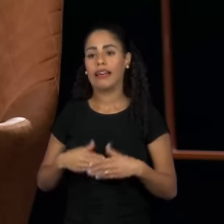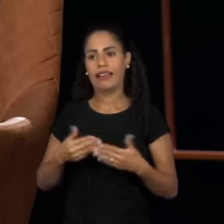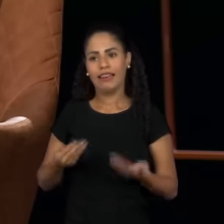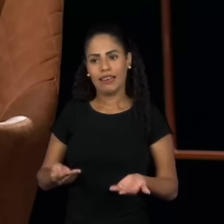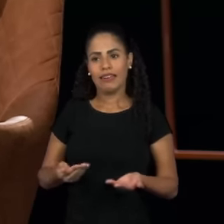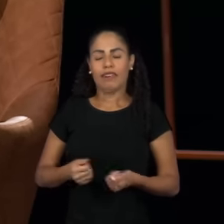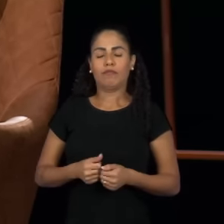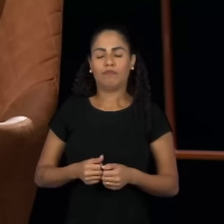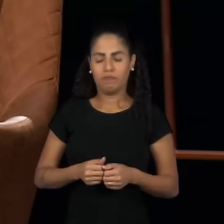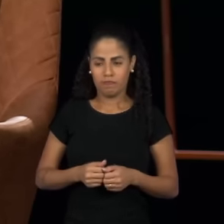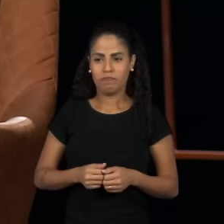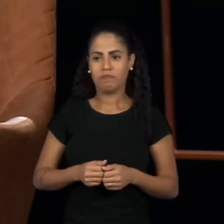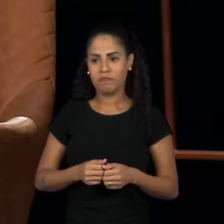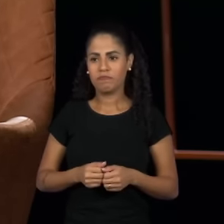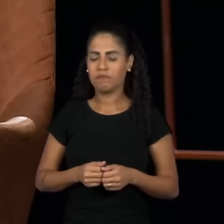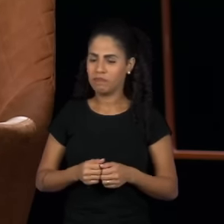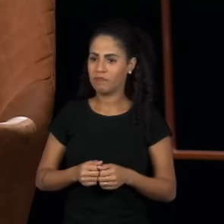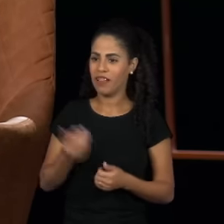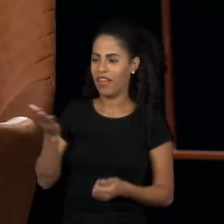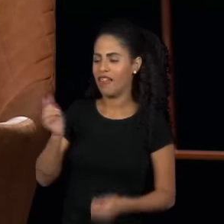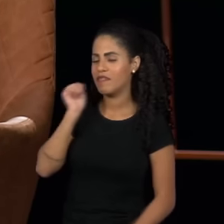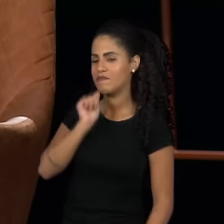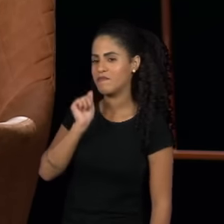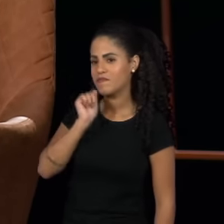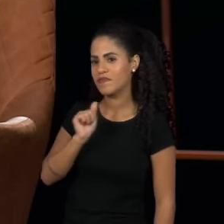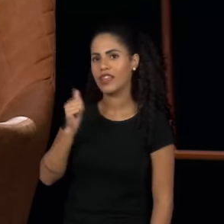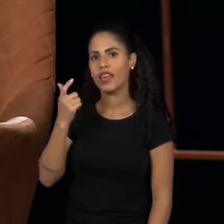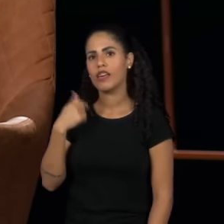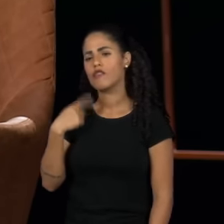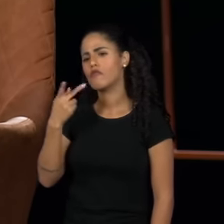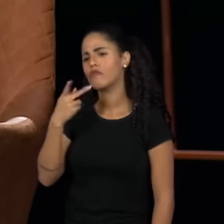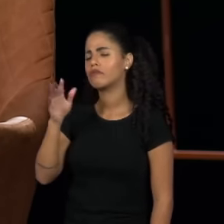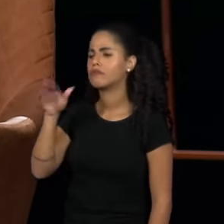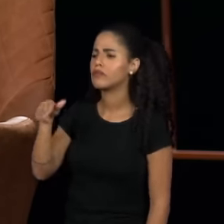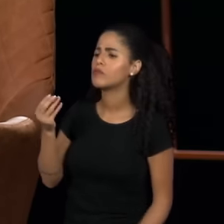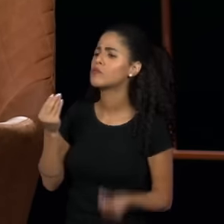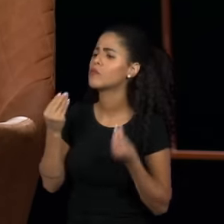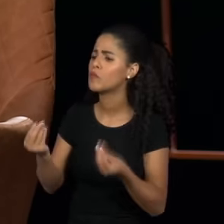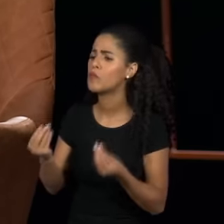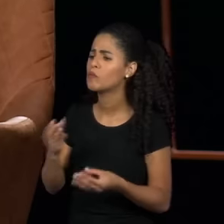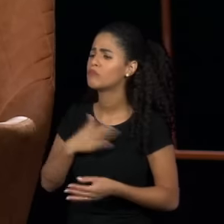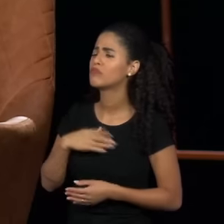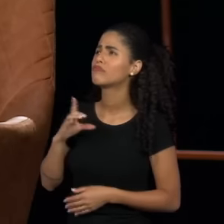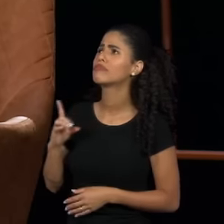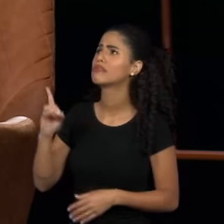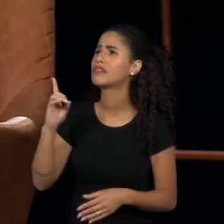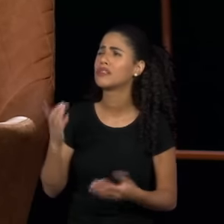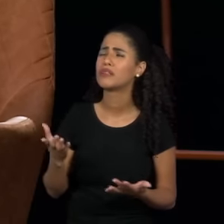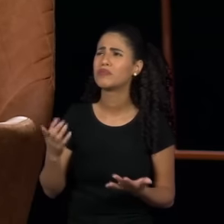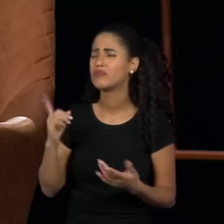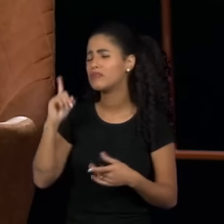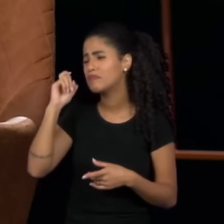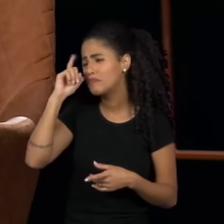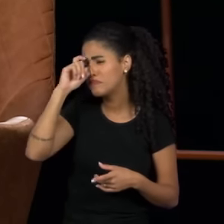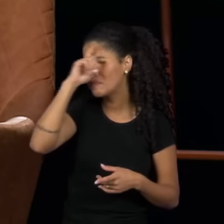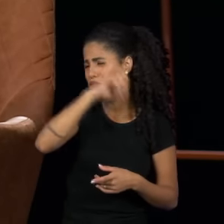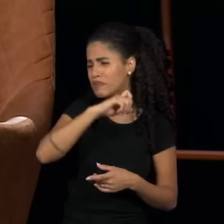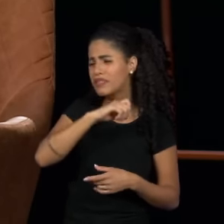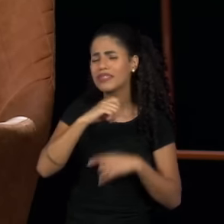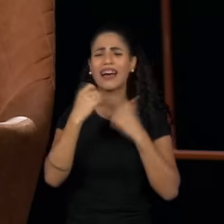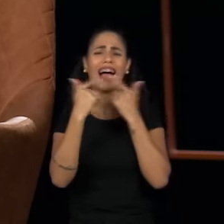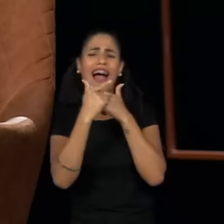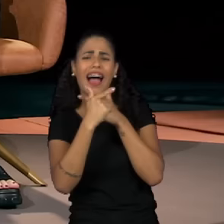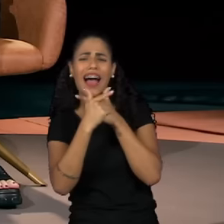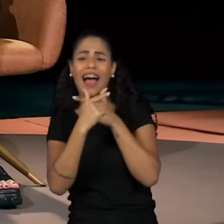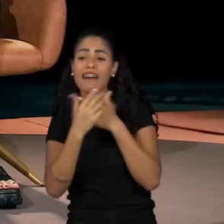Ai, a Marília, uma vez eu falei assim para Marília, Marília, meu Deus, será que eu sou uma farsa? Ela soltou uma grande gargalhada e falou,